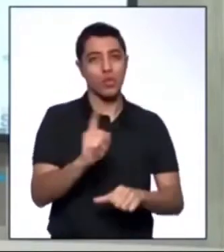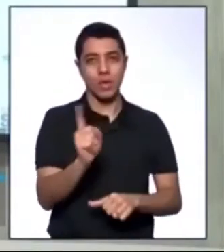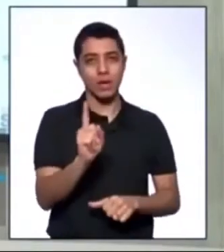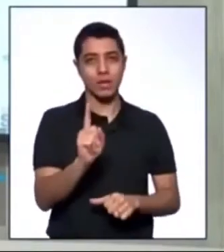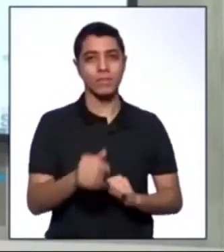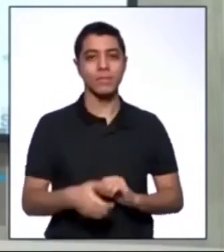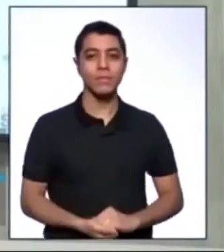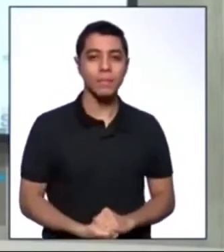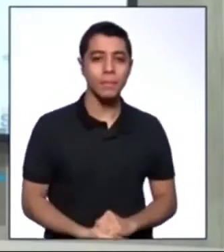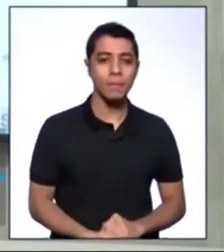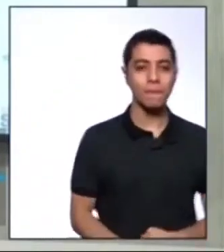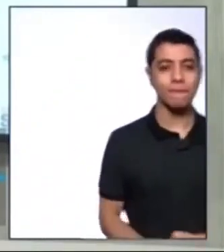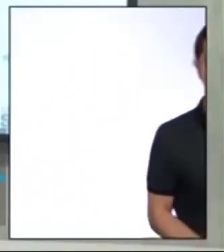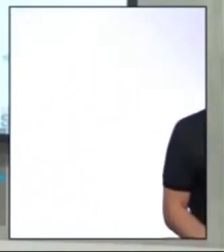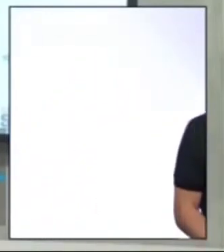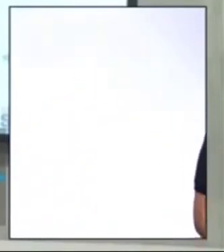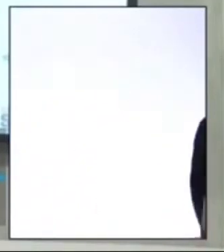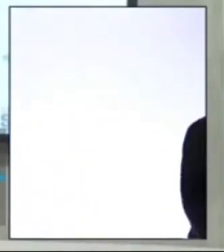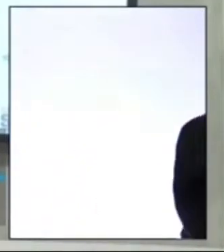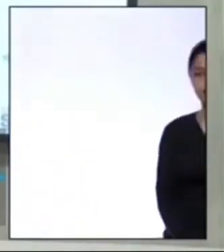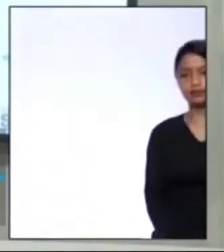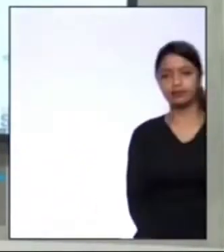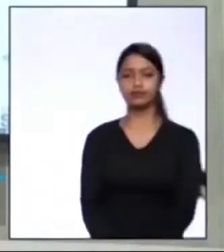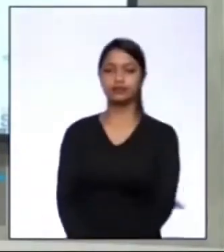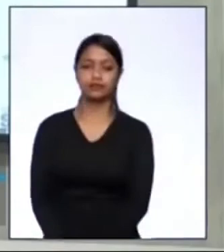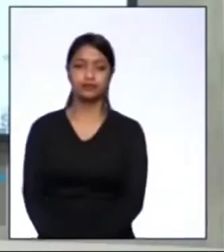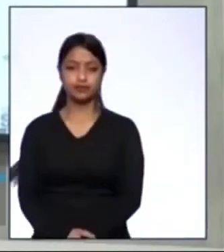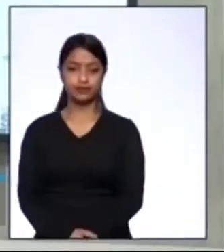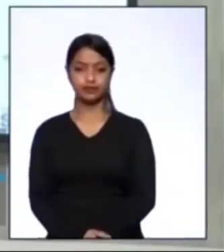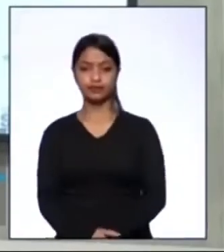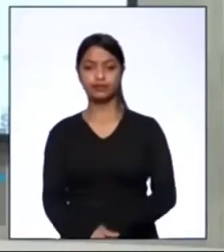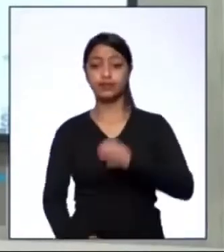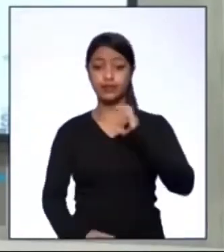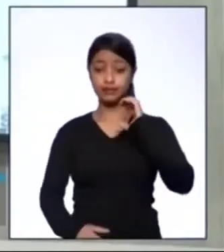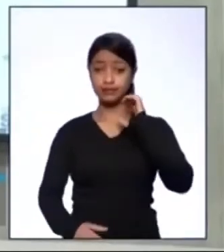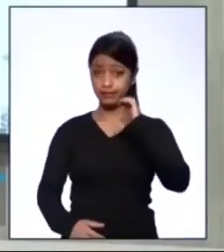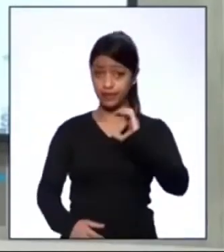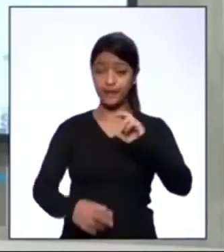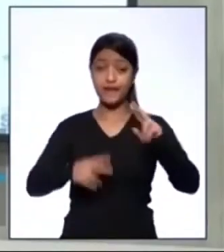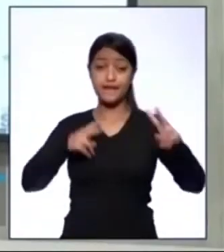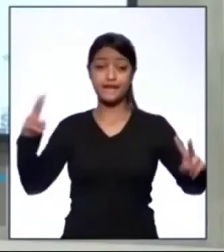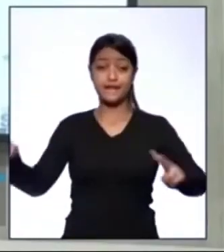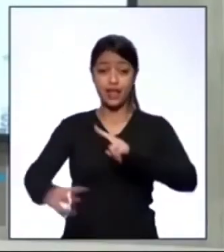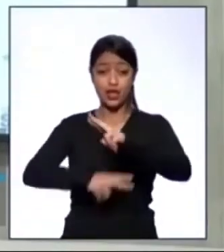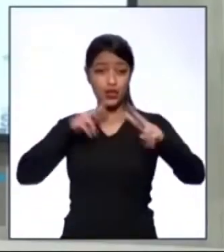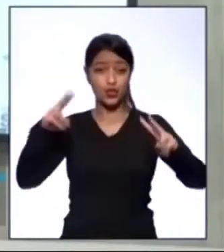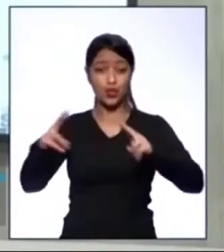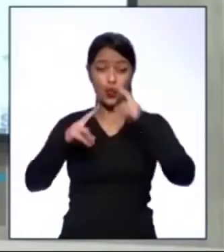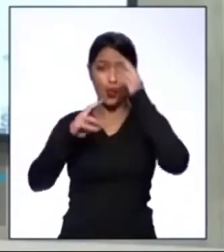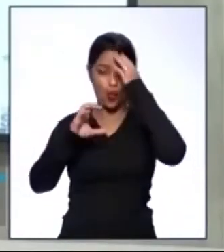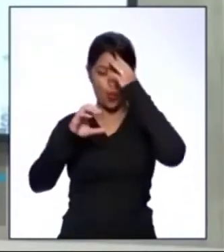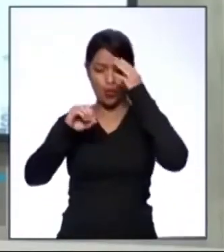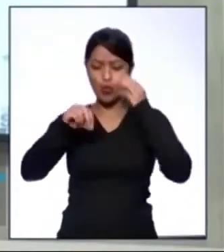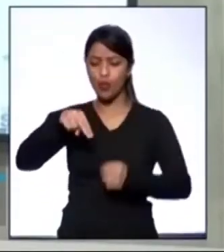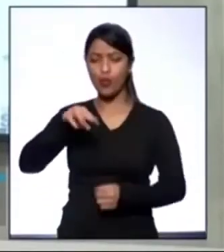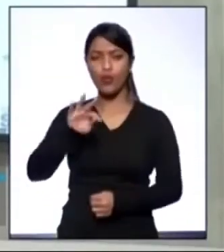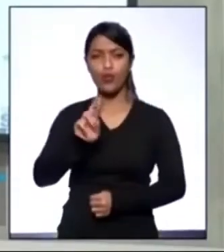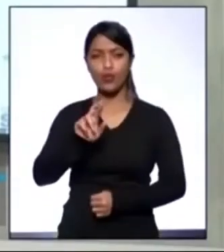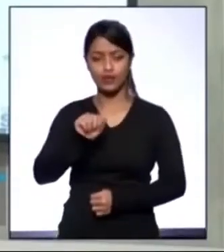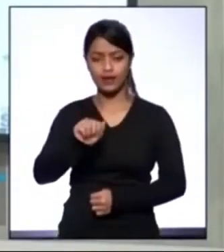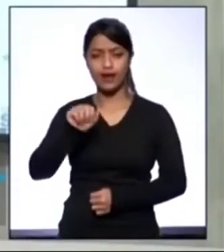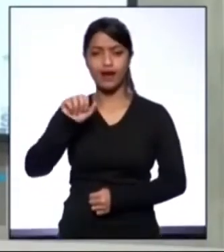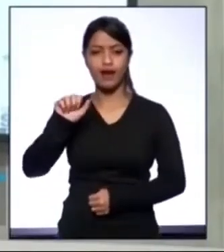C. Dispersão dos ventos contralísios? Não, galera. Os ventos alísios, eles, né,